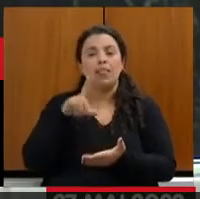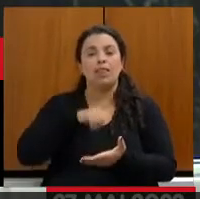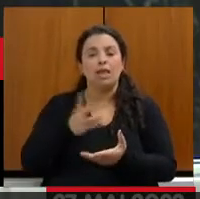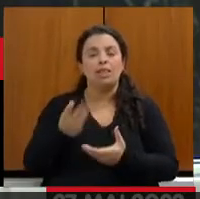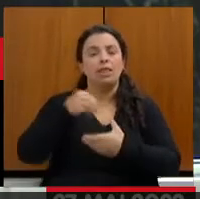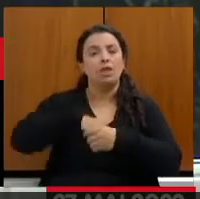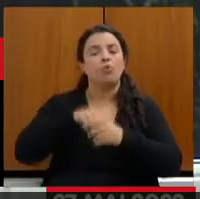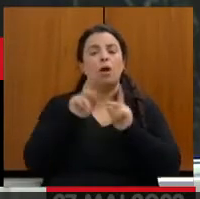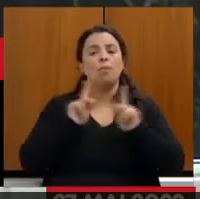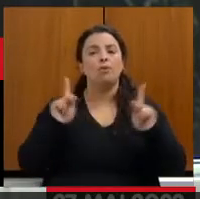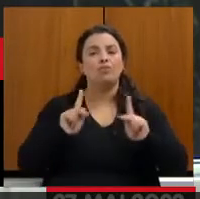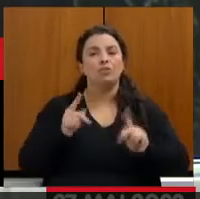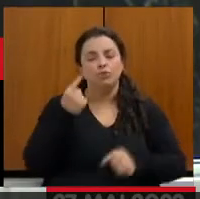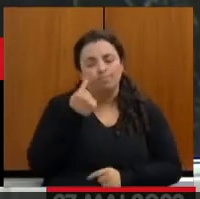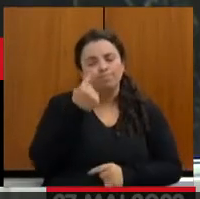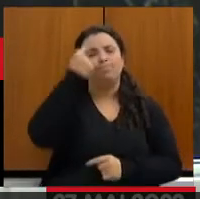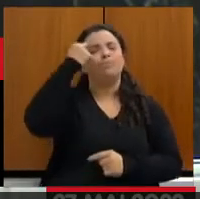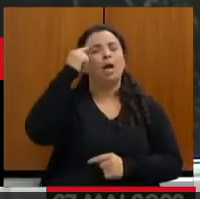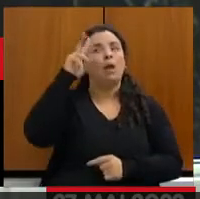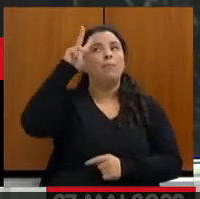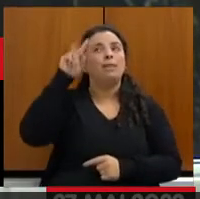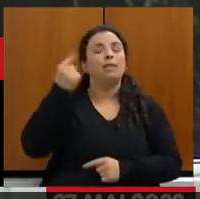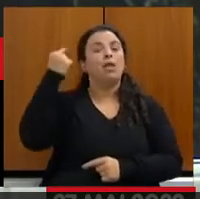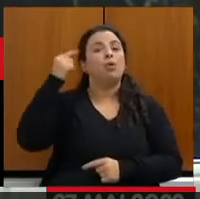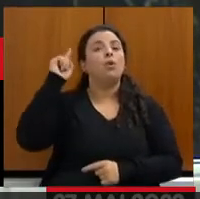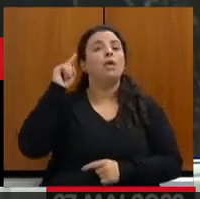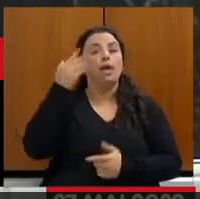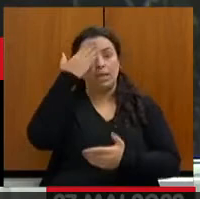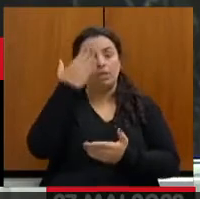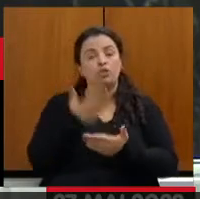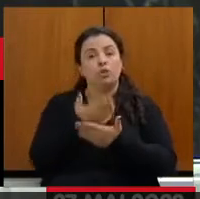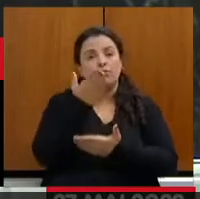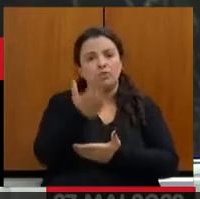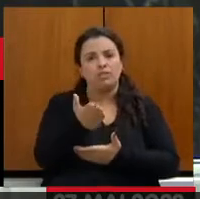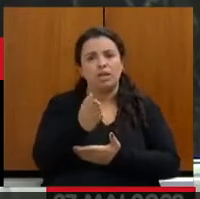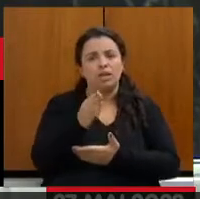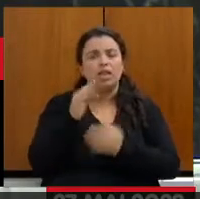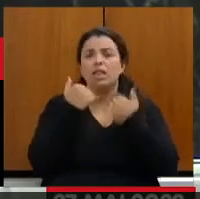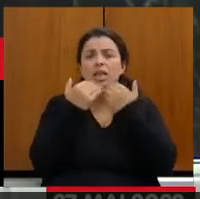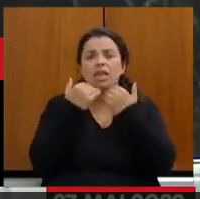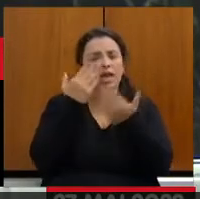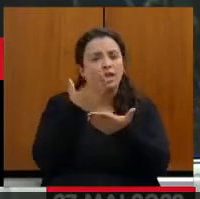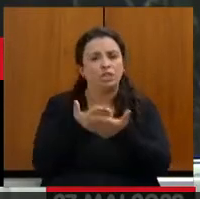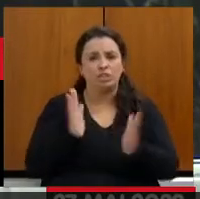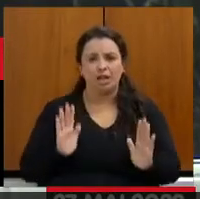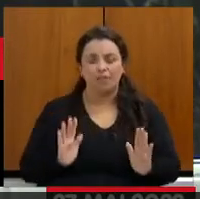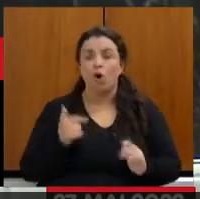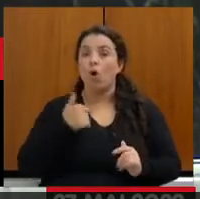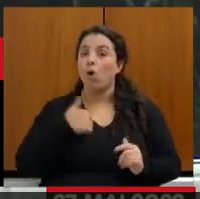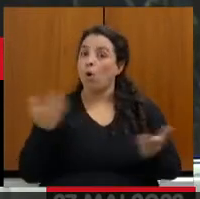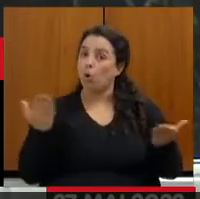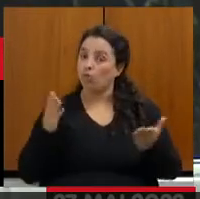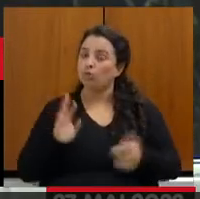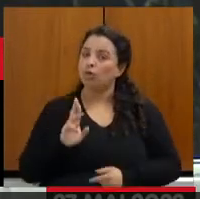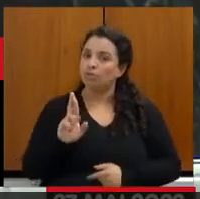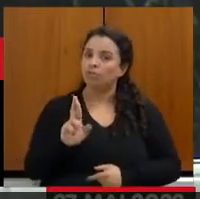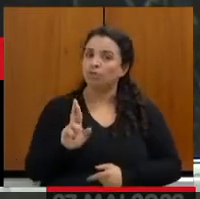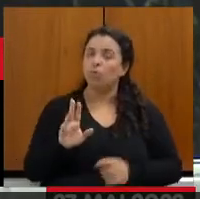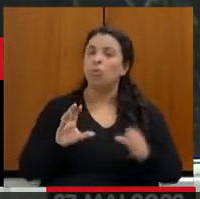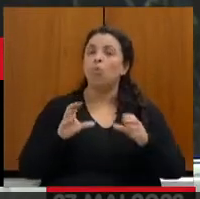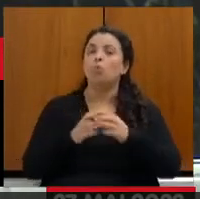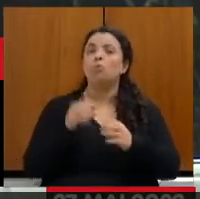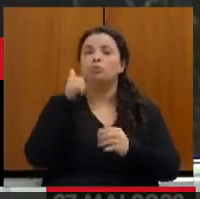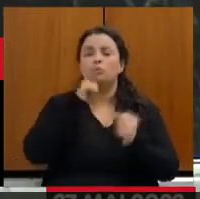coração aquela que um dia acreditou em você quando ninguém mais o Faria representa hoje as feministas acadêmicas